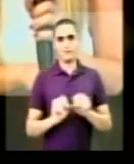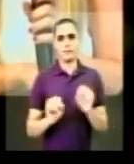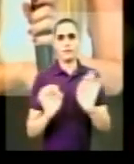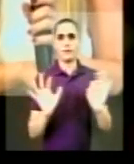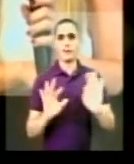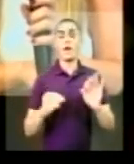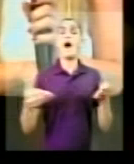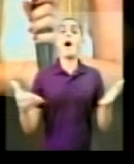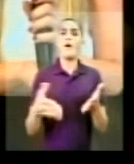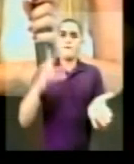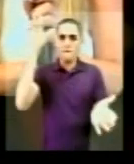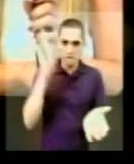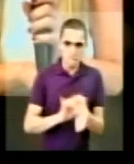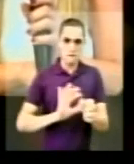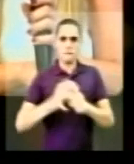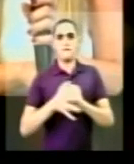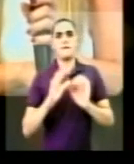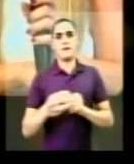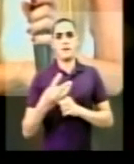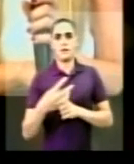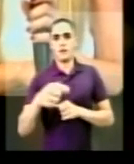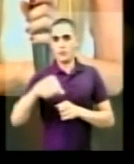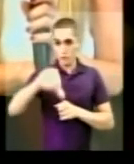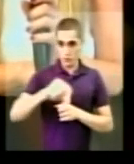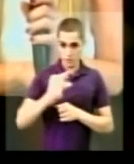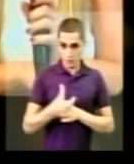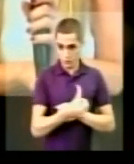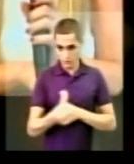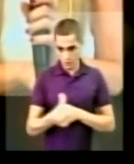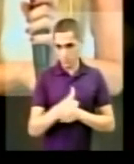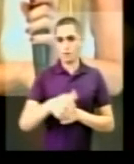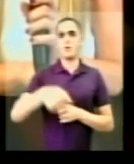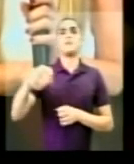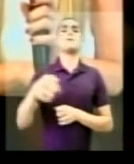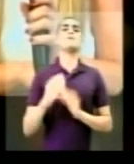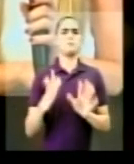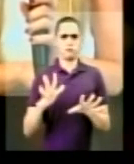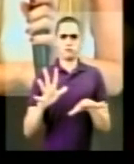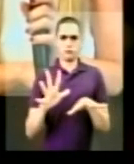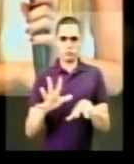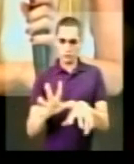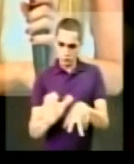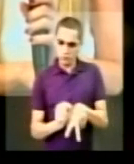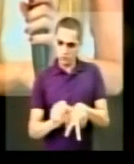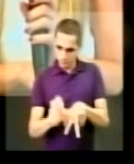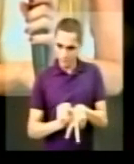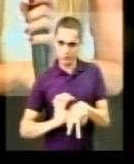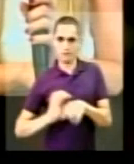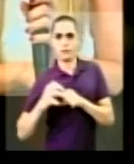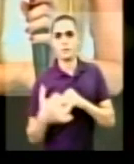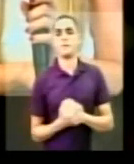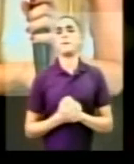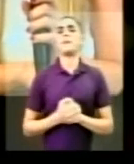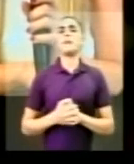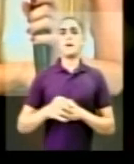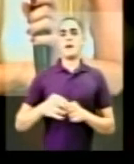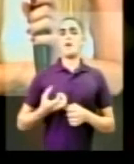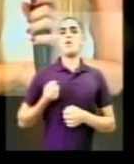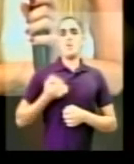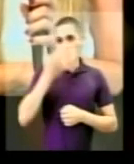39.667 casos foram confirmados da doença. Destes, 1.008 casos foram a óbito, correspondendo